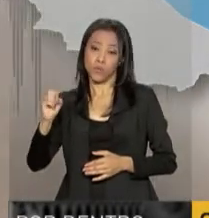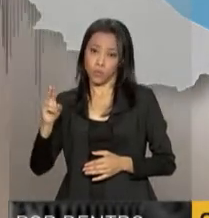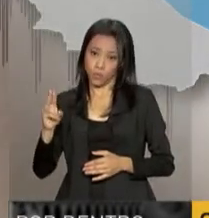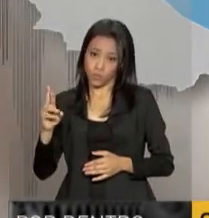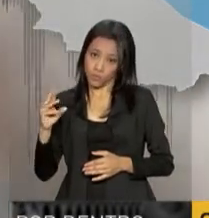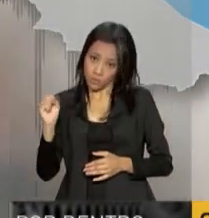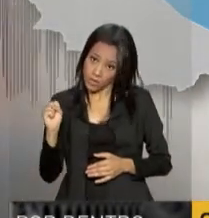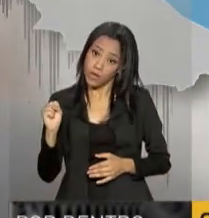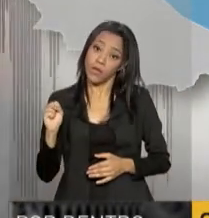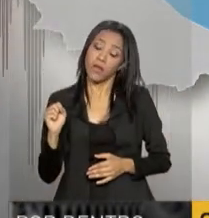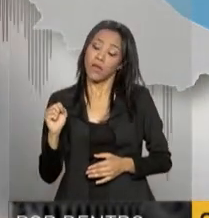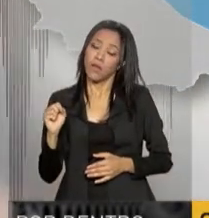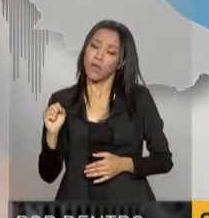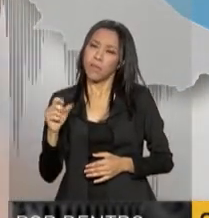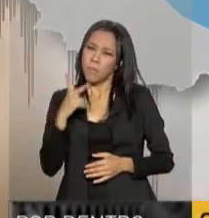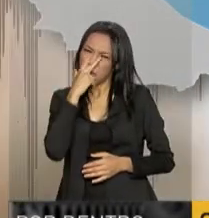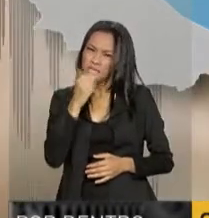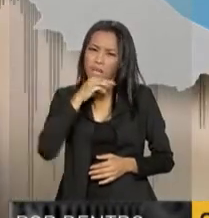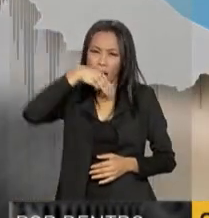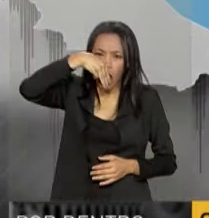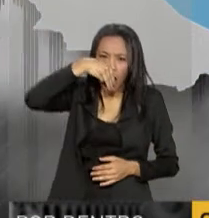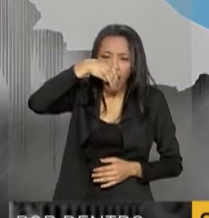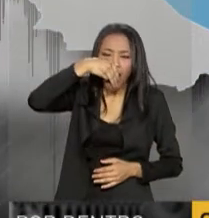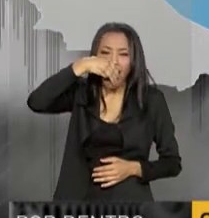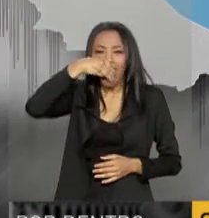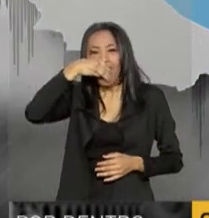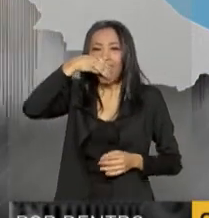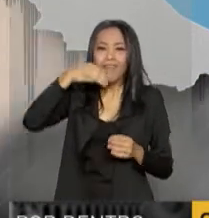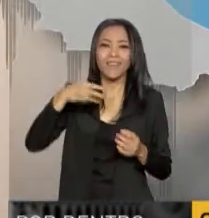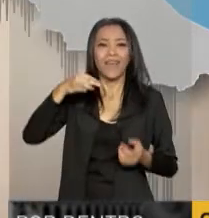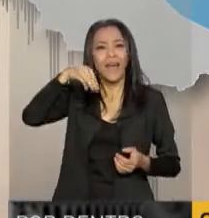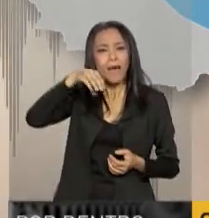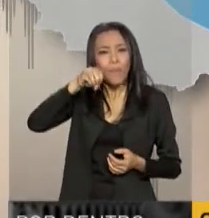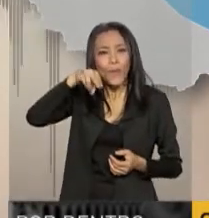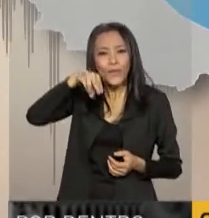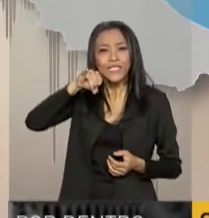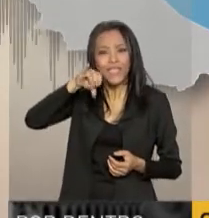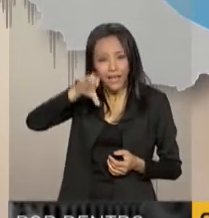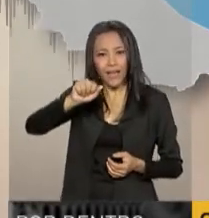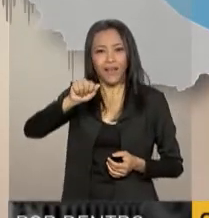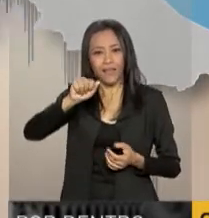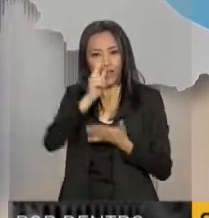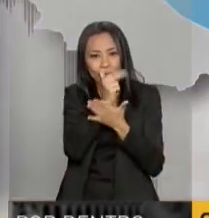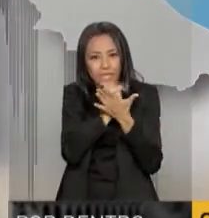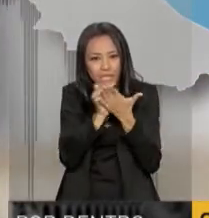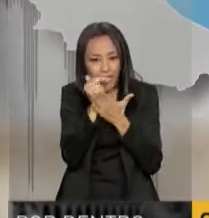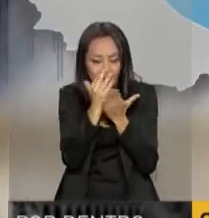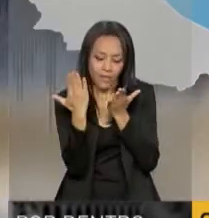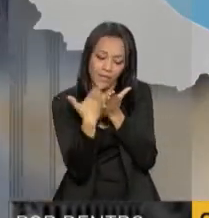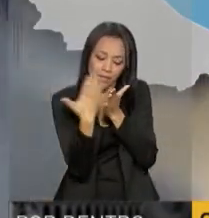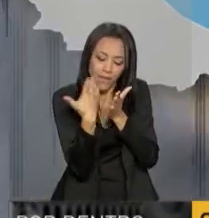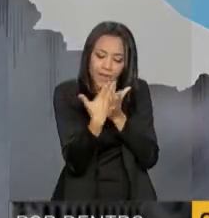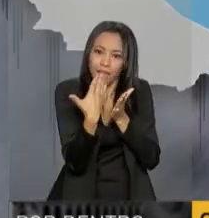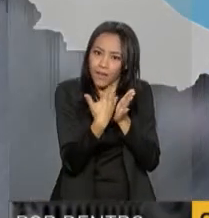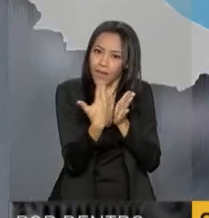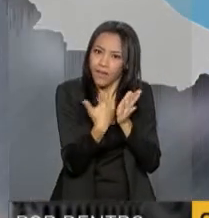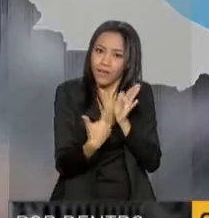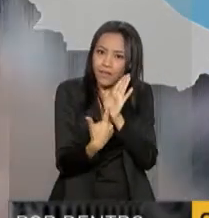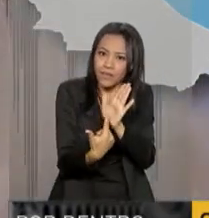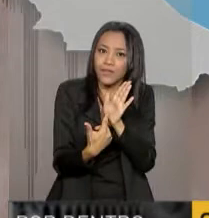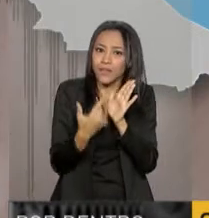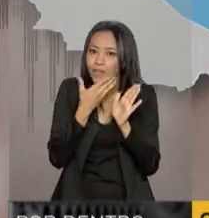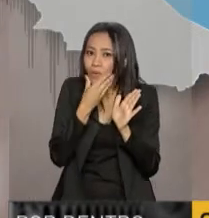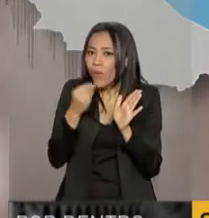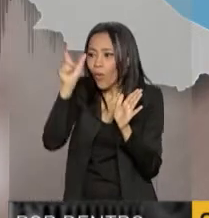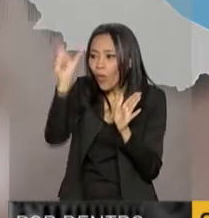ver se a mônica né a oim ilustrativos das caricaturas do desenho de mauricio de